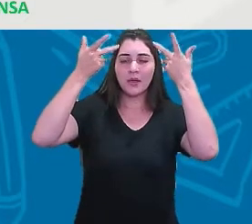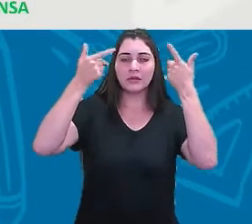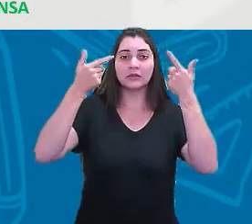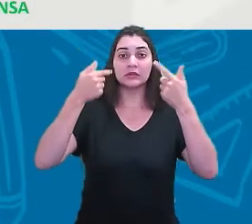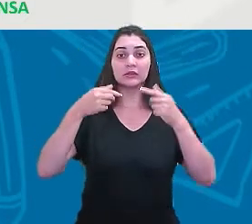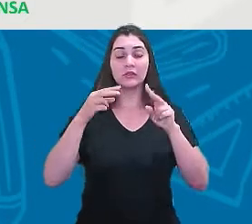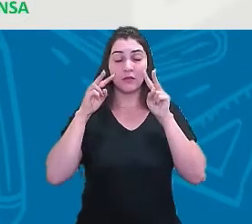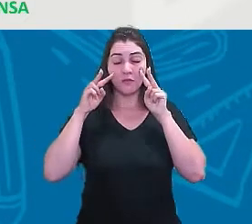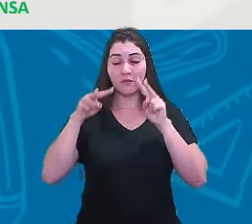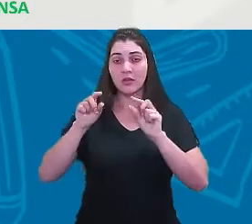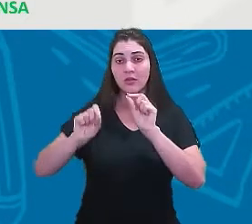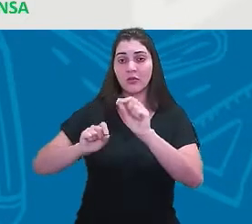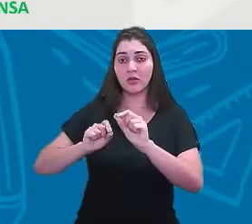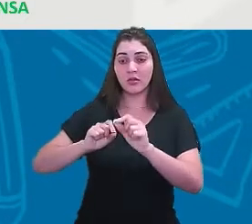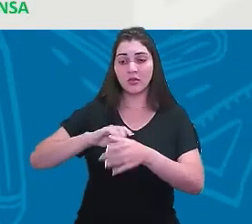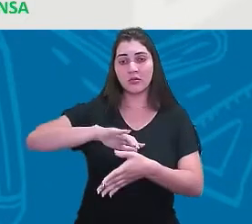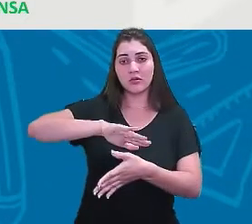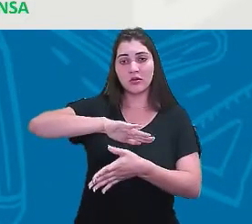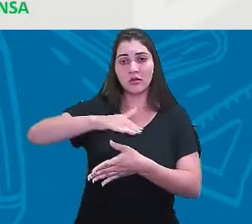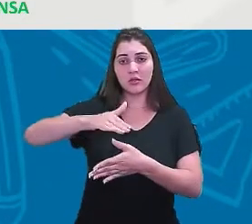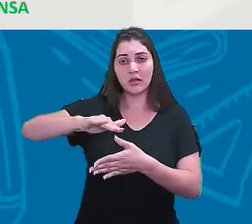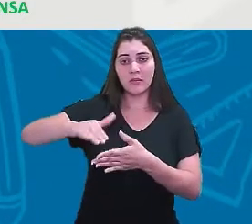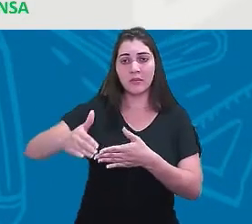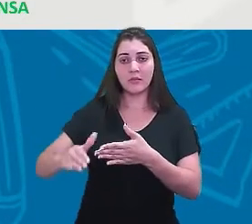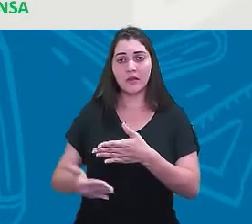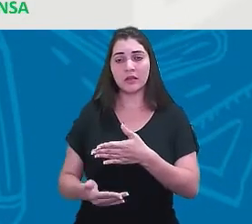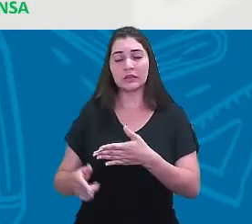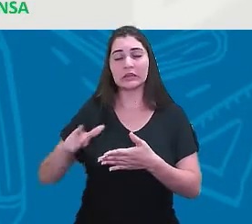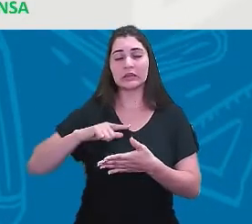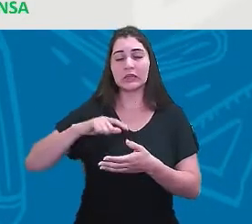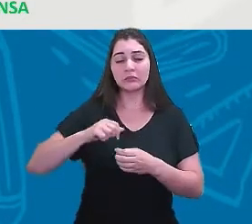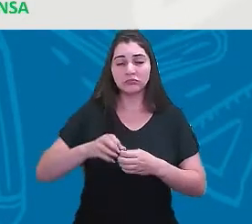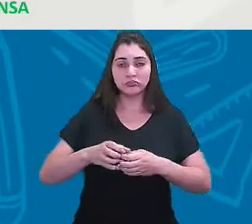Mata Atlântica, ela possui uma das maiores